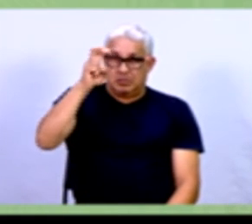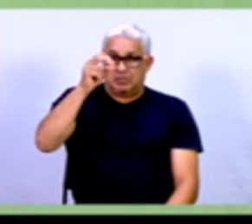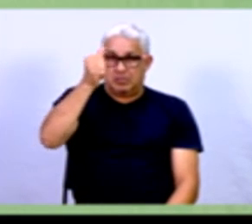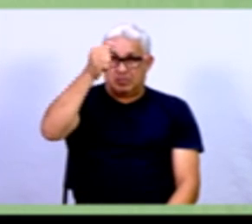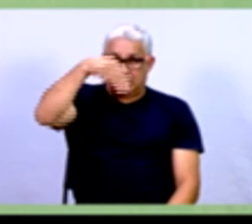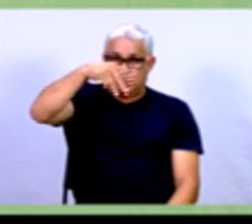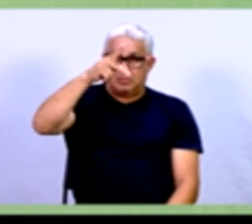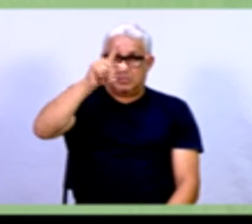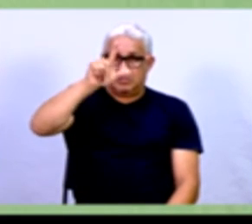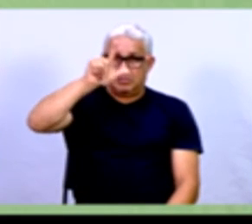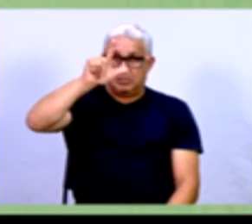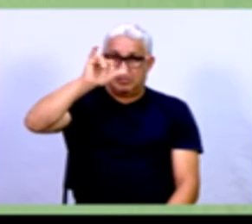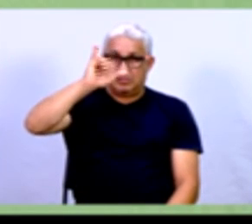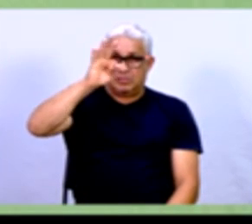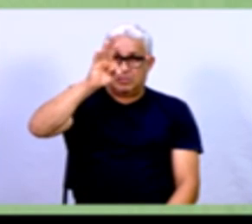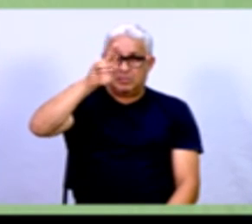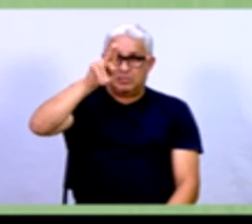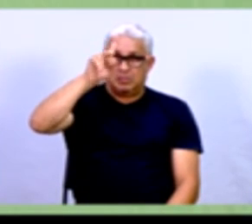pegar agora